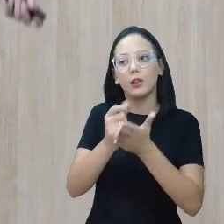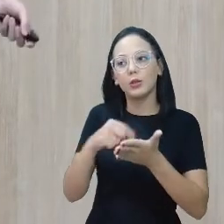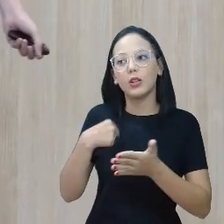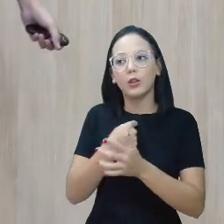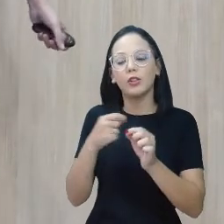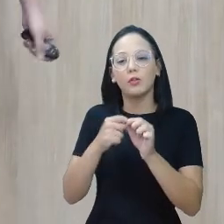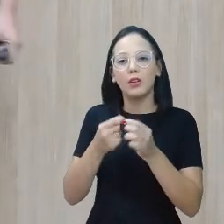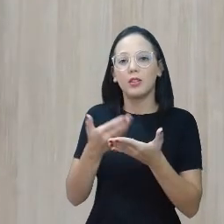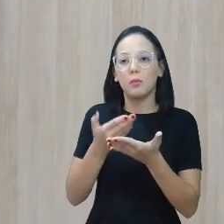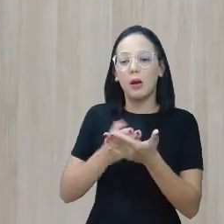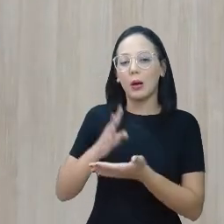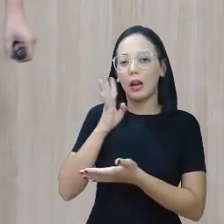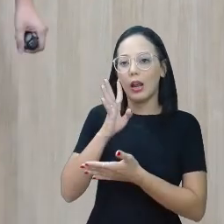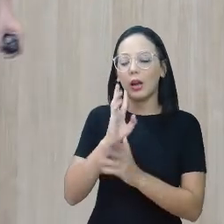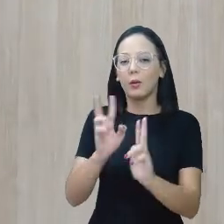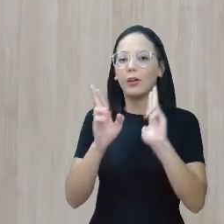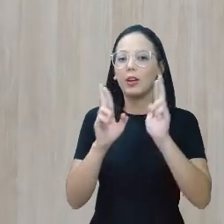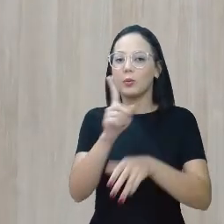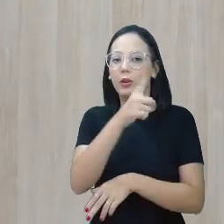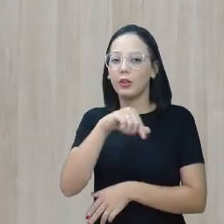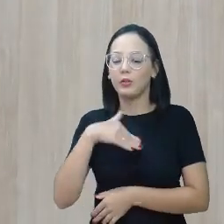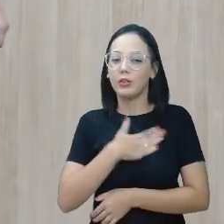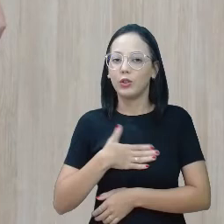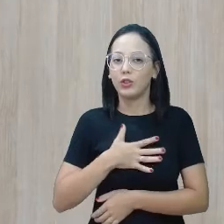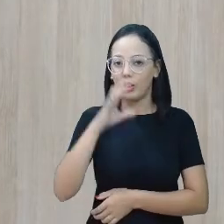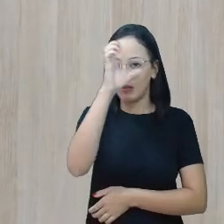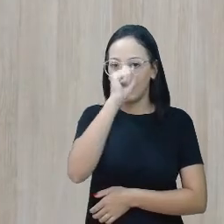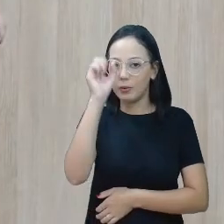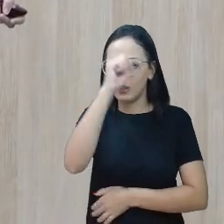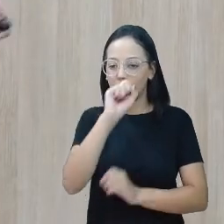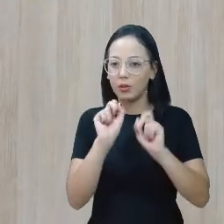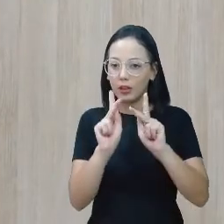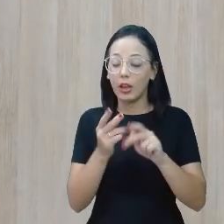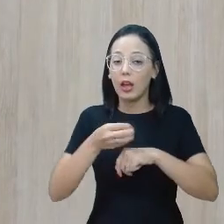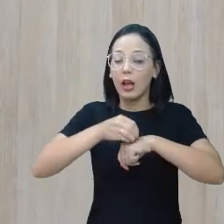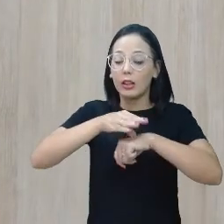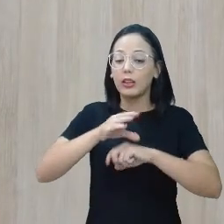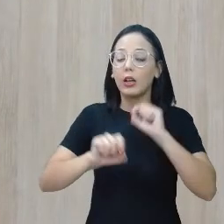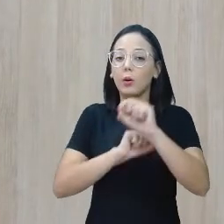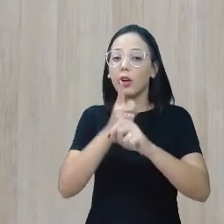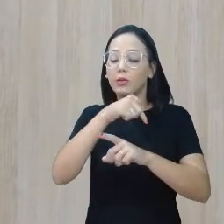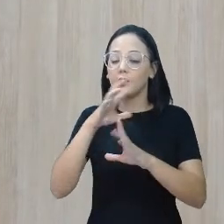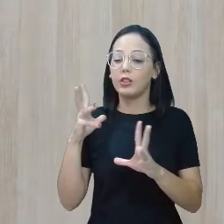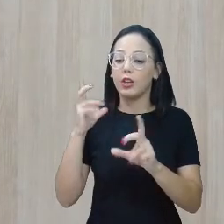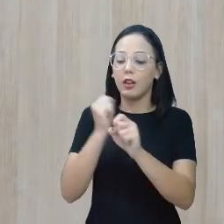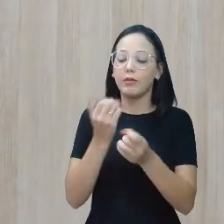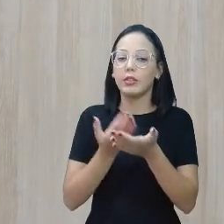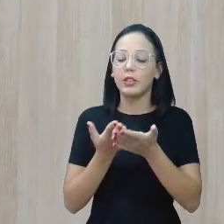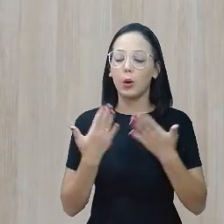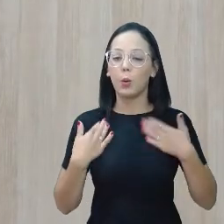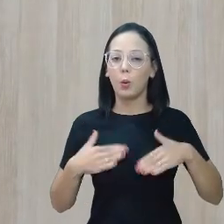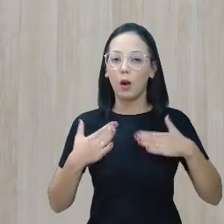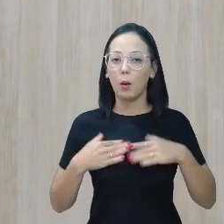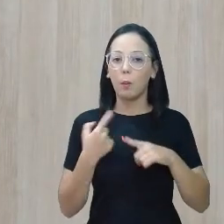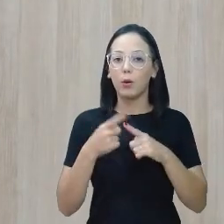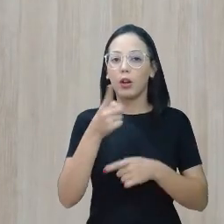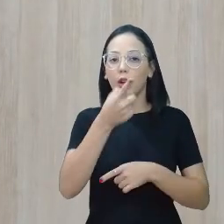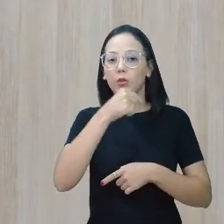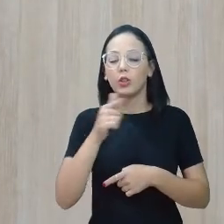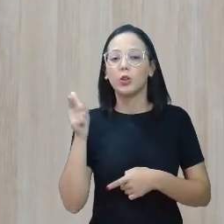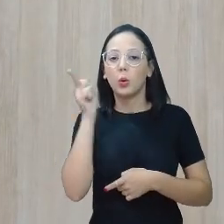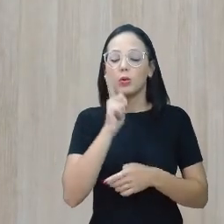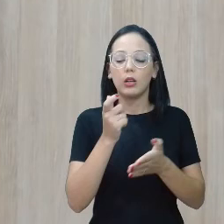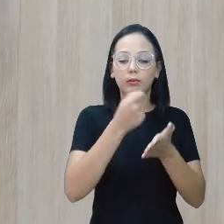uma aula massa, né? E eu espero que vocês tenham aprendido por aqui. A dica que eu dou é revisem a aula com calma, vocês conseguem ir fazer